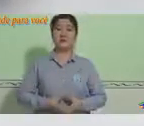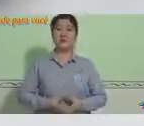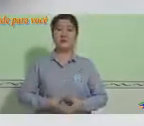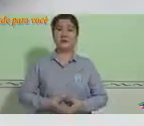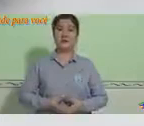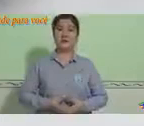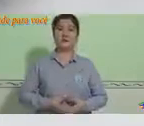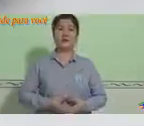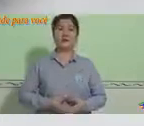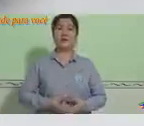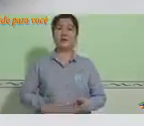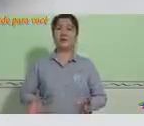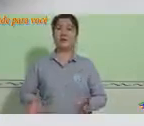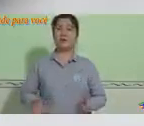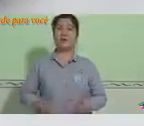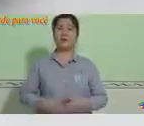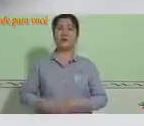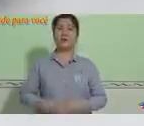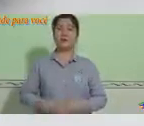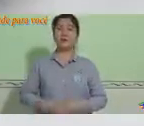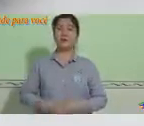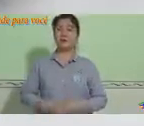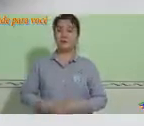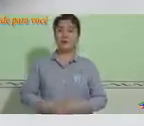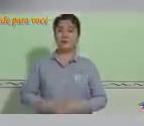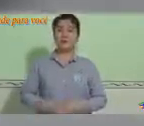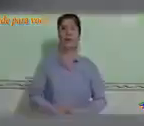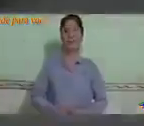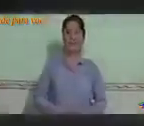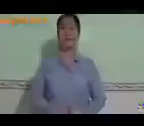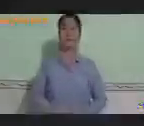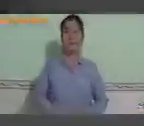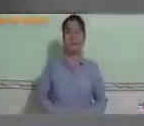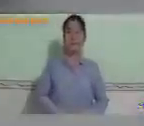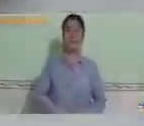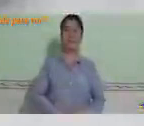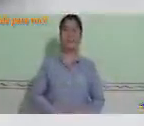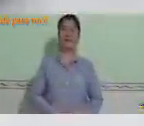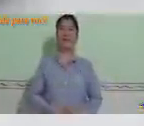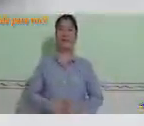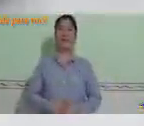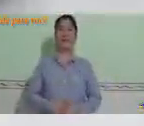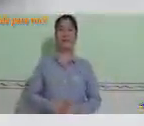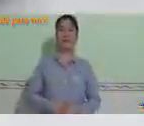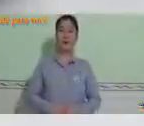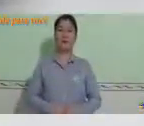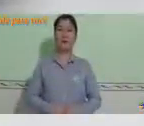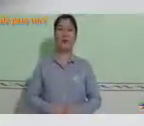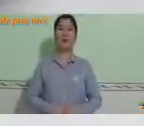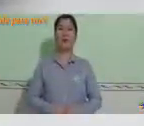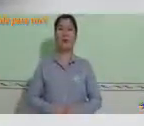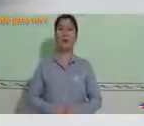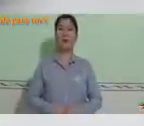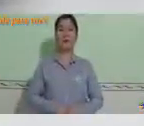tendinite na pata de ganso, vírgula, pois diminui a dor. A J O D A A R E D U Z I R O I N C H A C